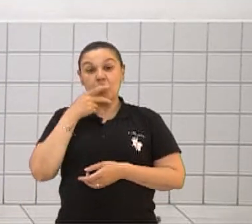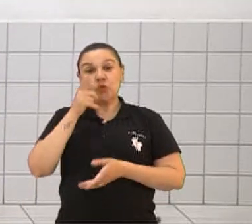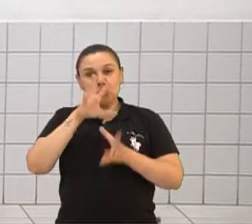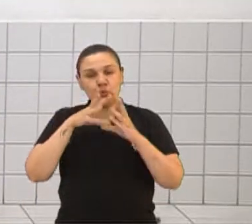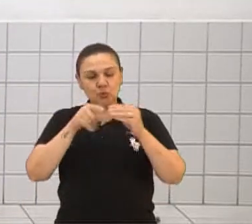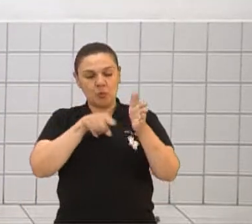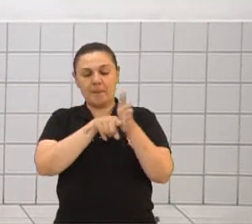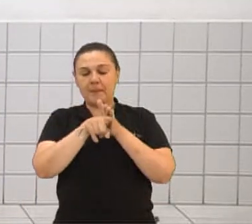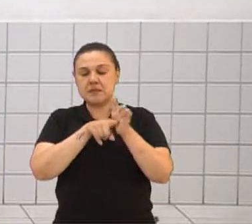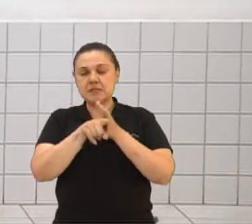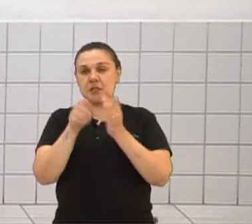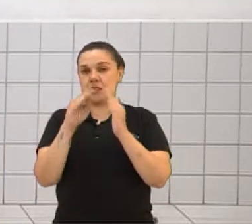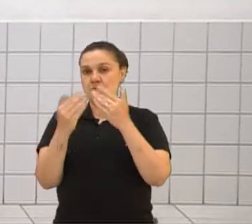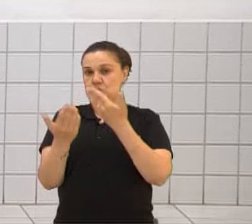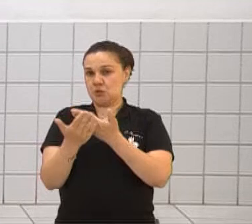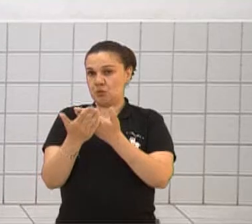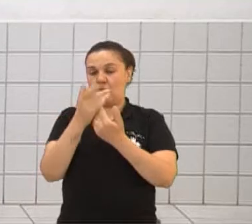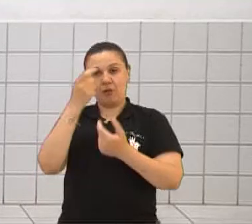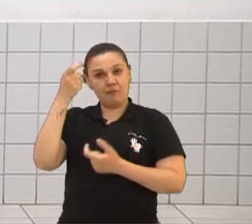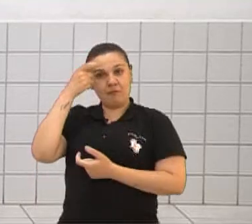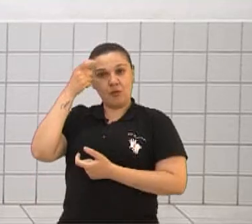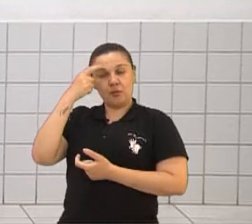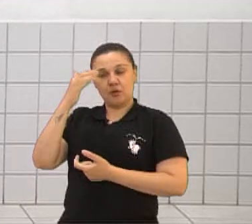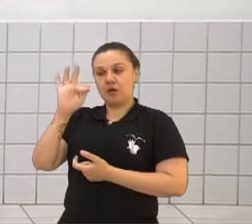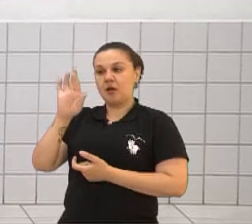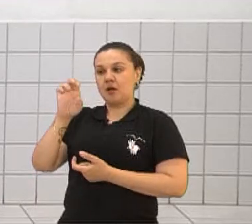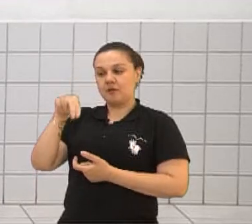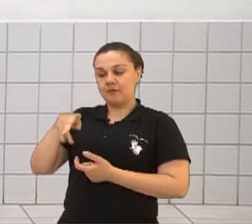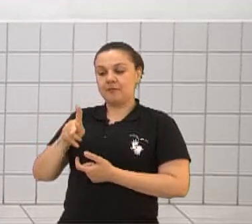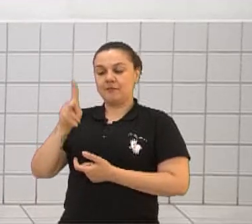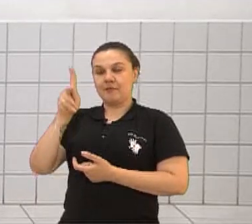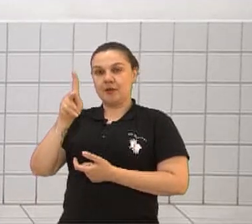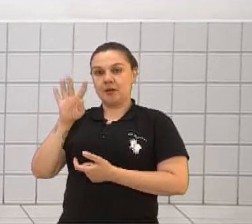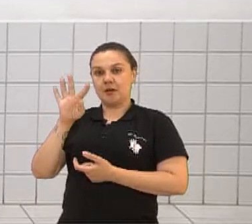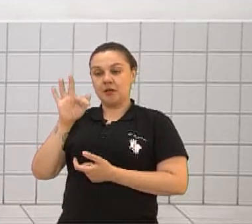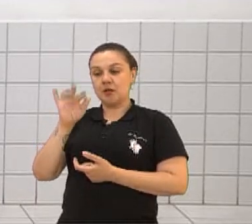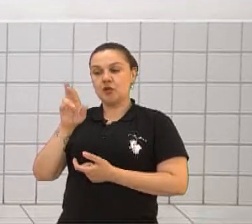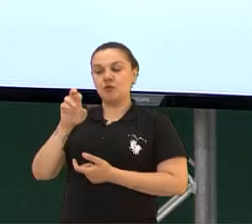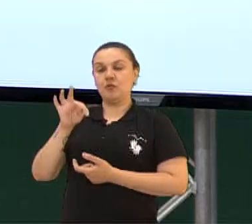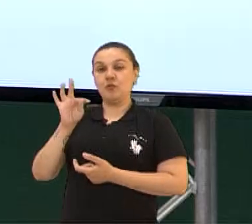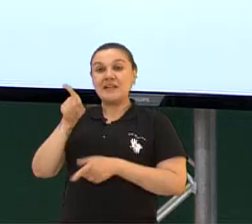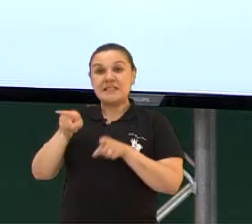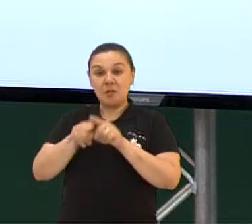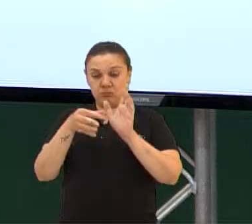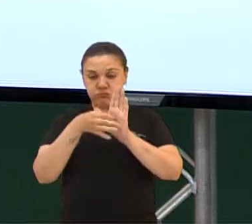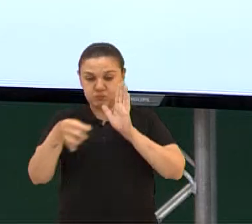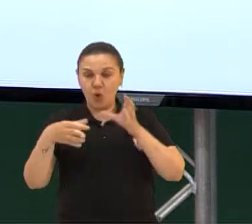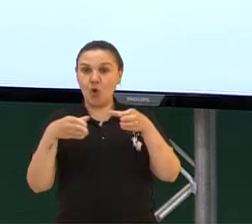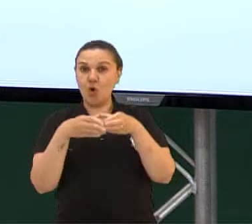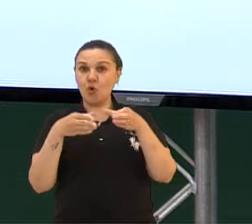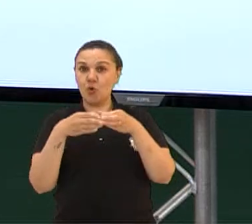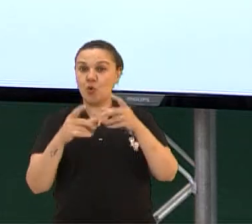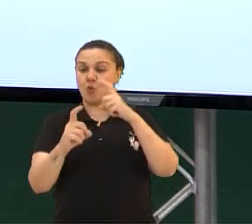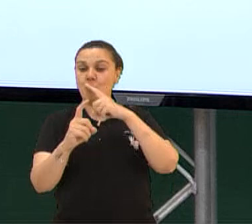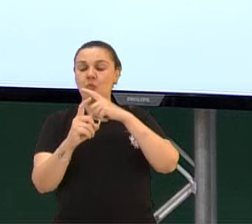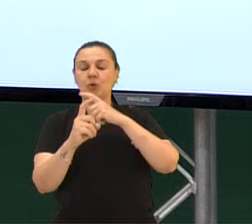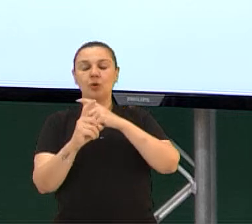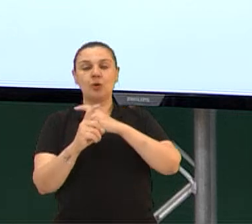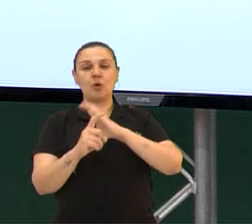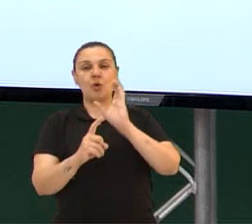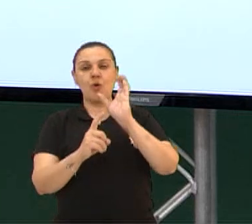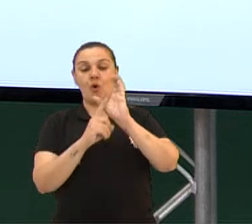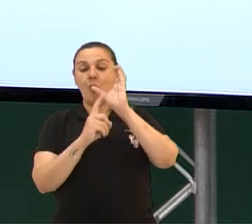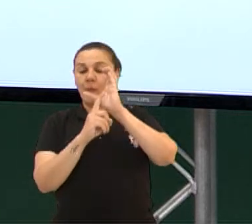da Escola de Frankfurt sempre foram rejeitados e criticados pelos partidos comunistas da época. Porque, como falou